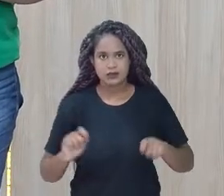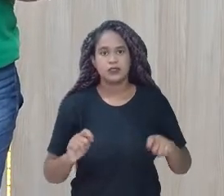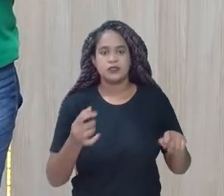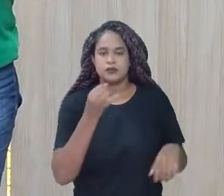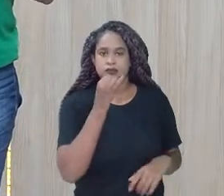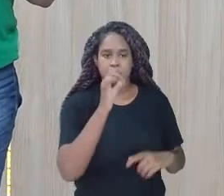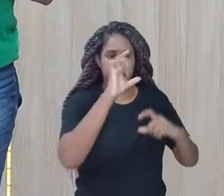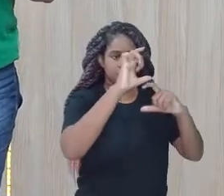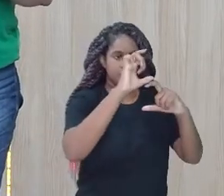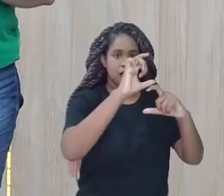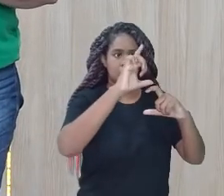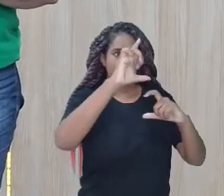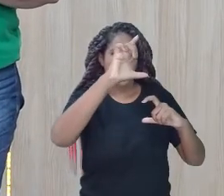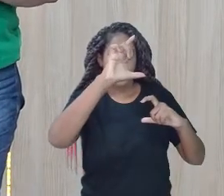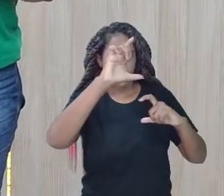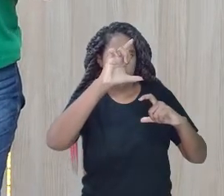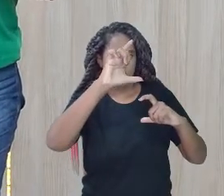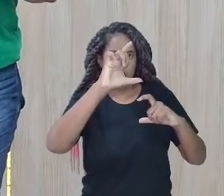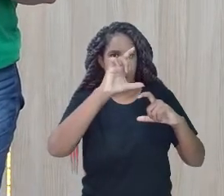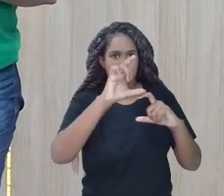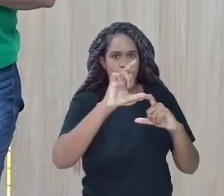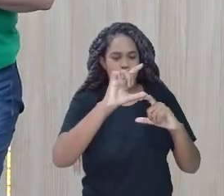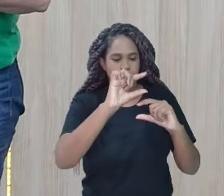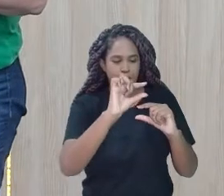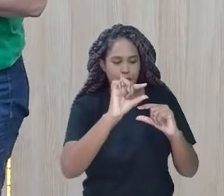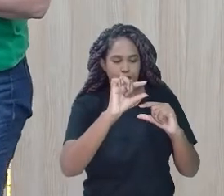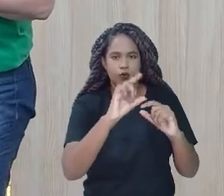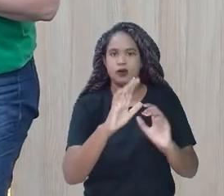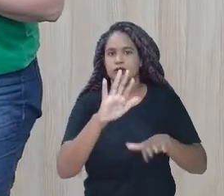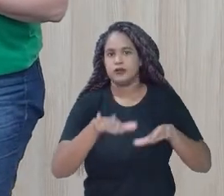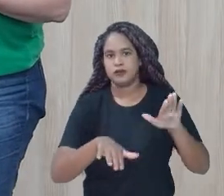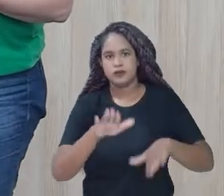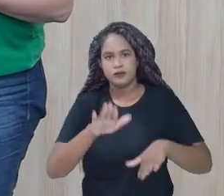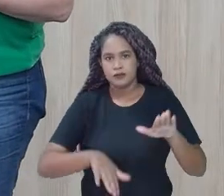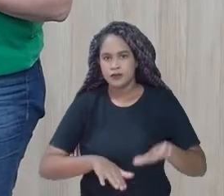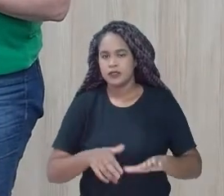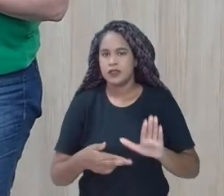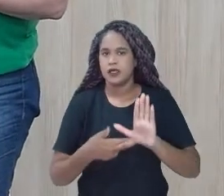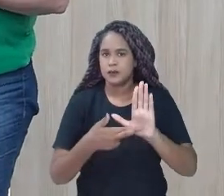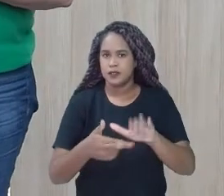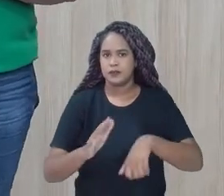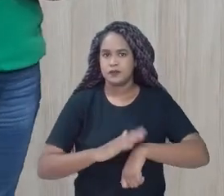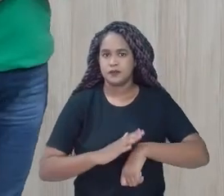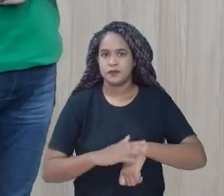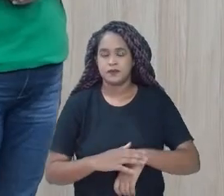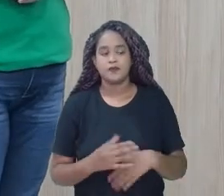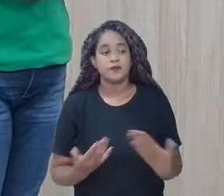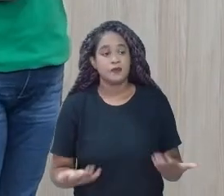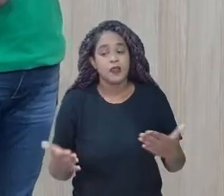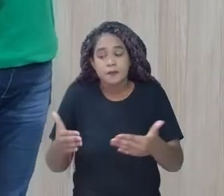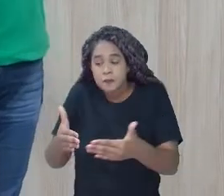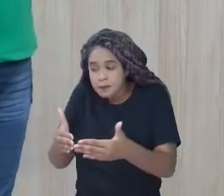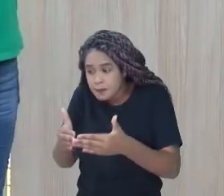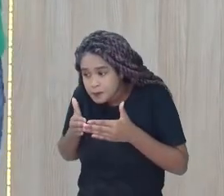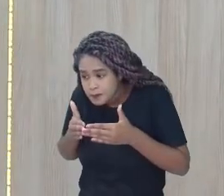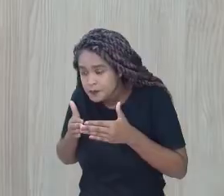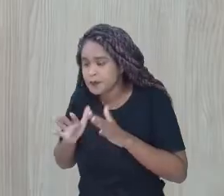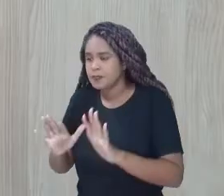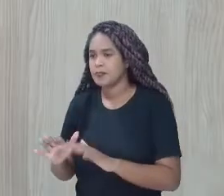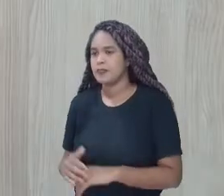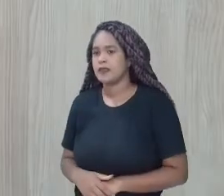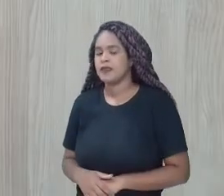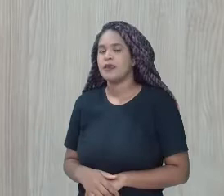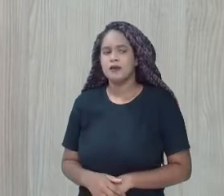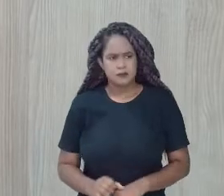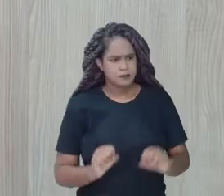quadrados, se são maiores, menores, representando o tempo. Se você me permite uma inferência, sim, professora Adriana.